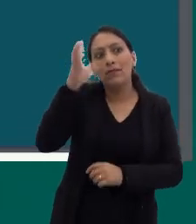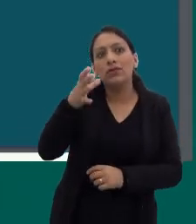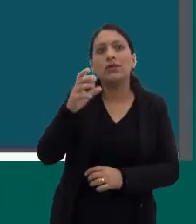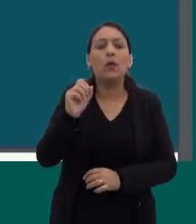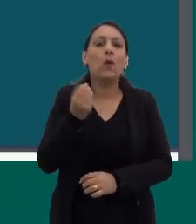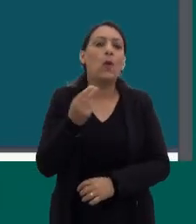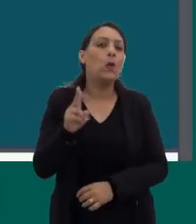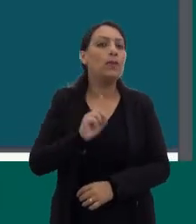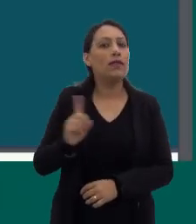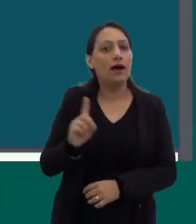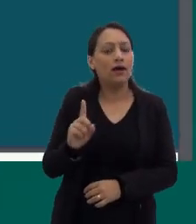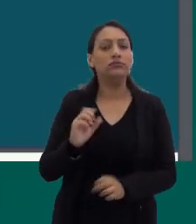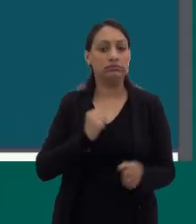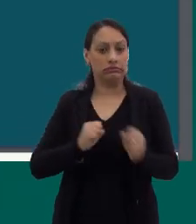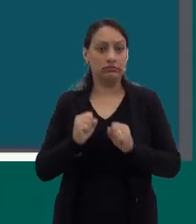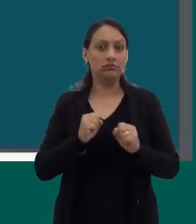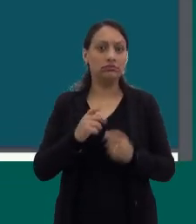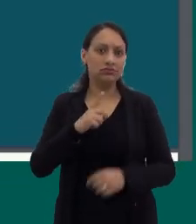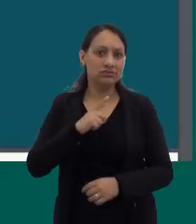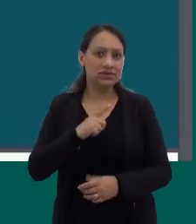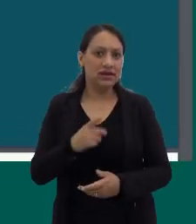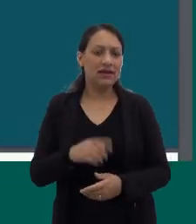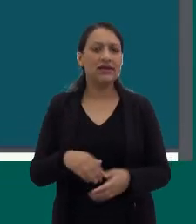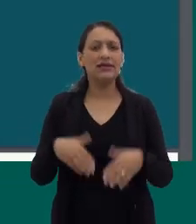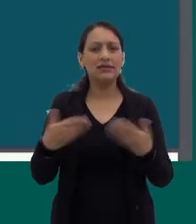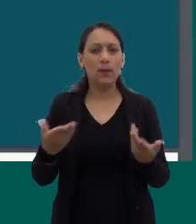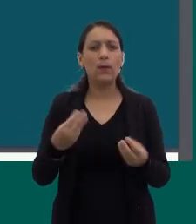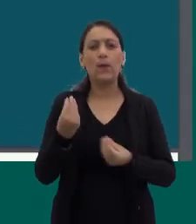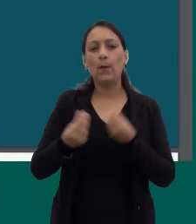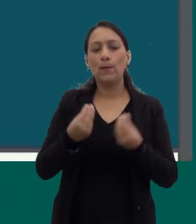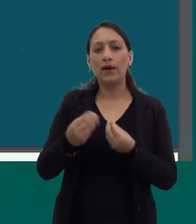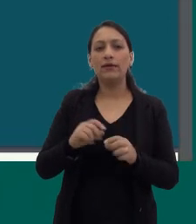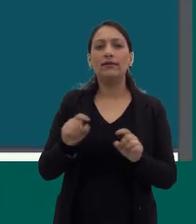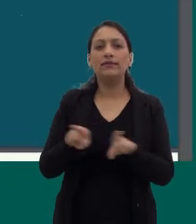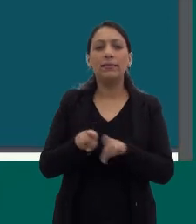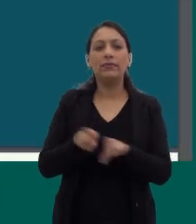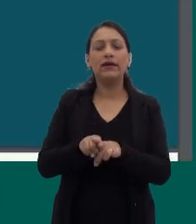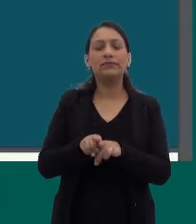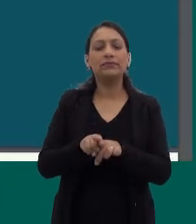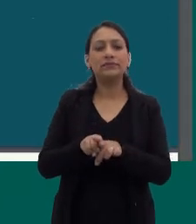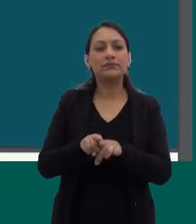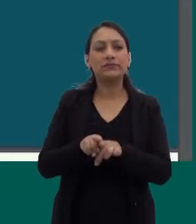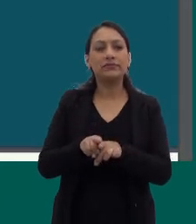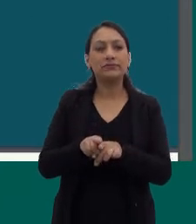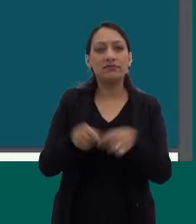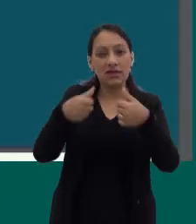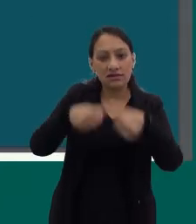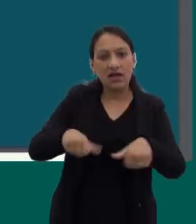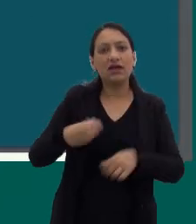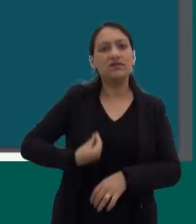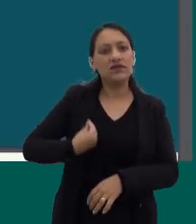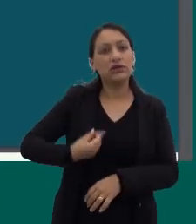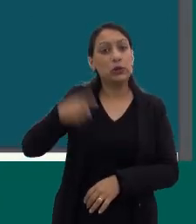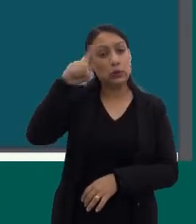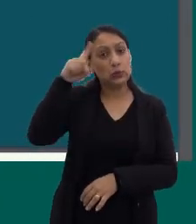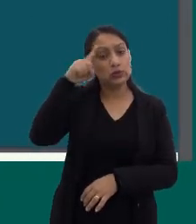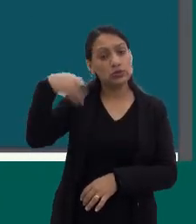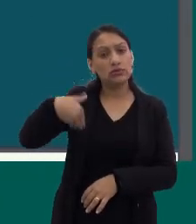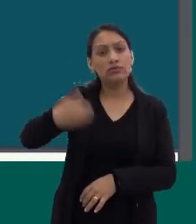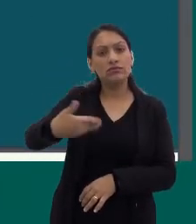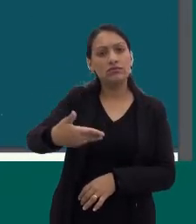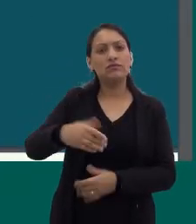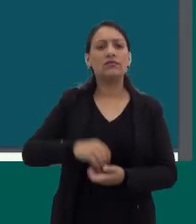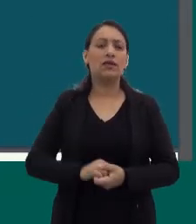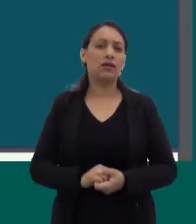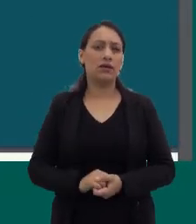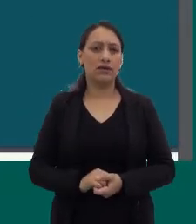né? Então, assim como ela é constitutiva, a ansiedade, ela também está presente no nosso dia a dia, ela é necessária em